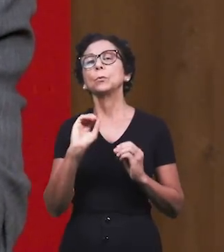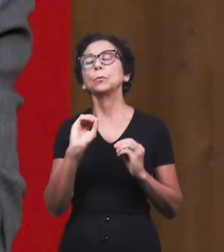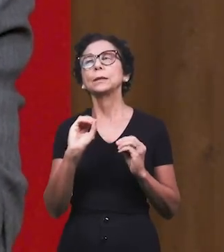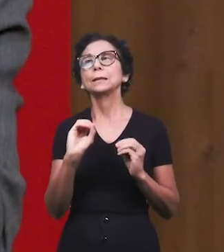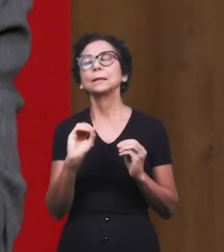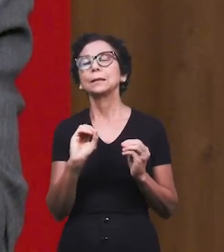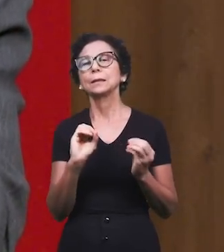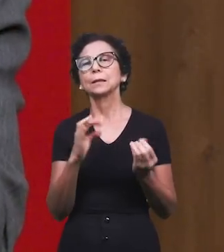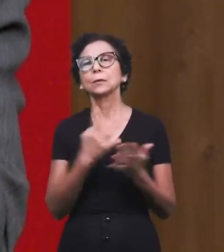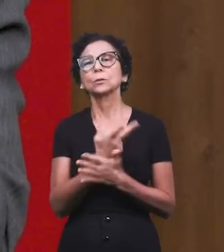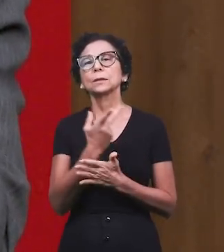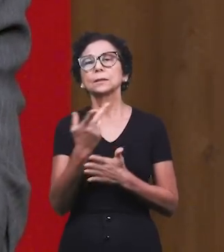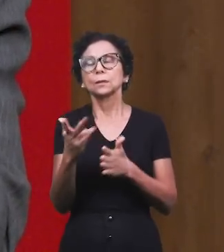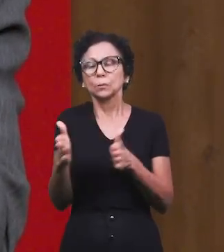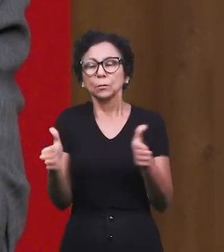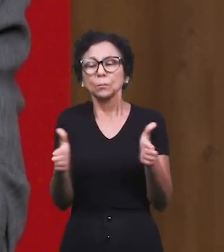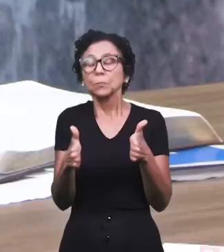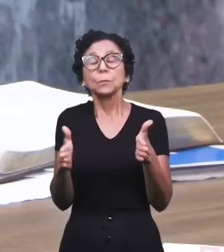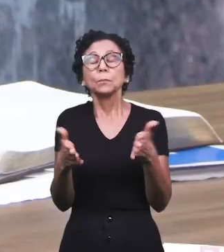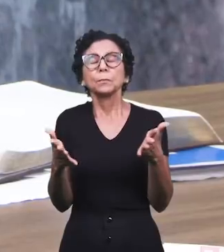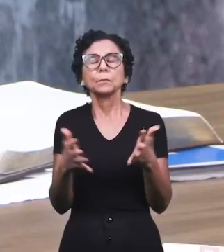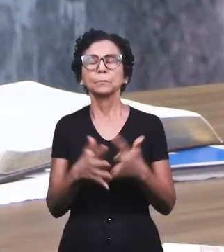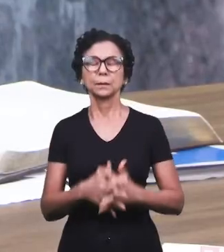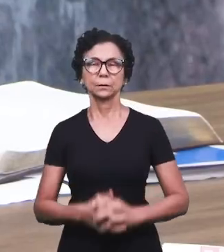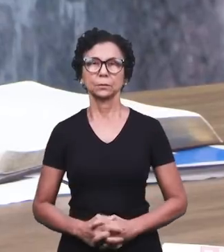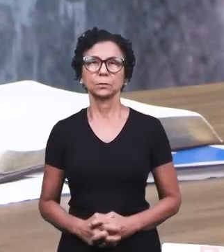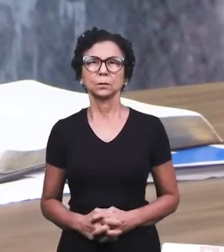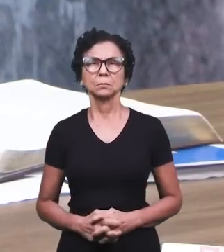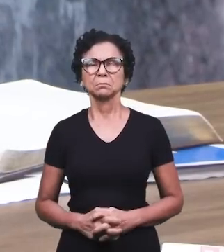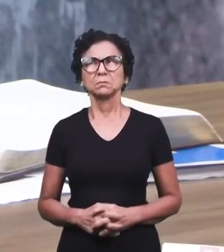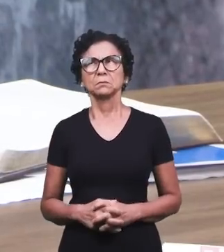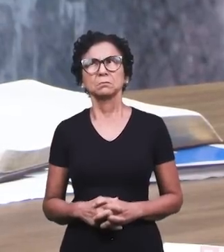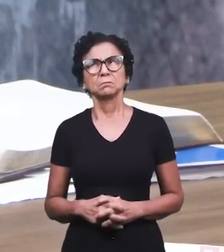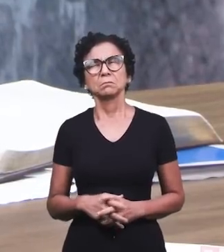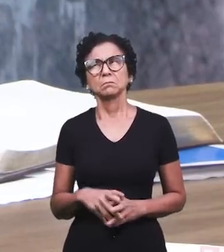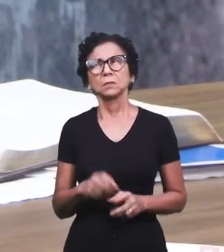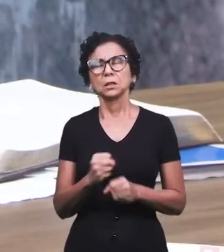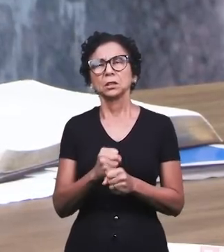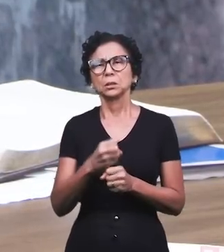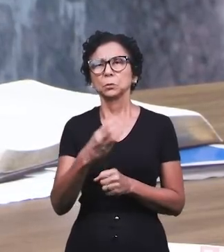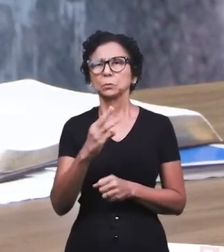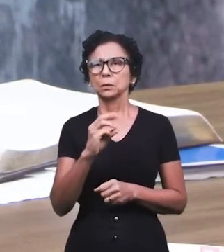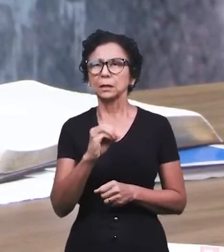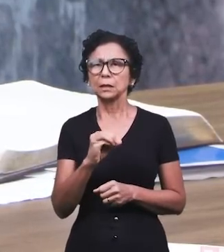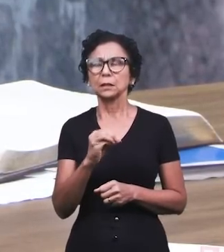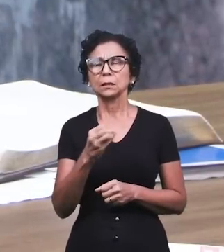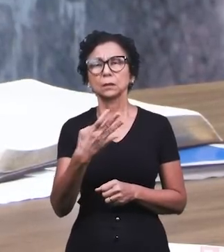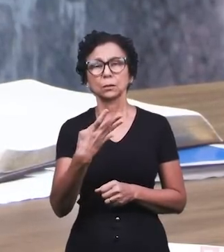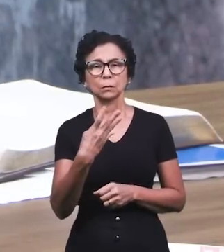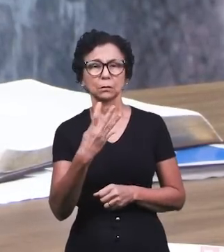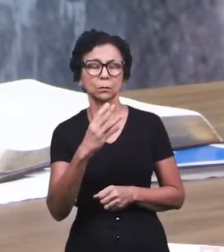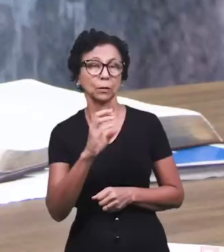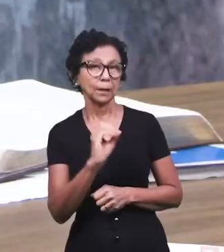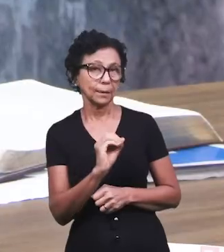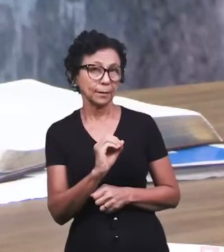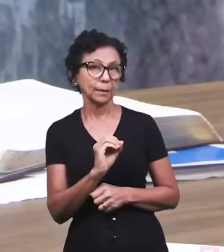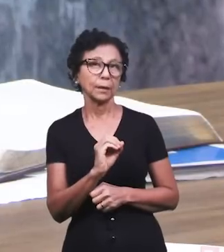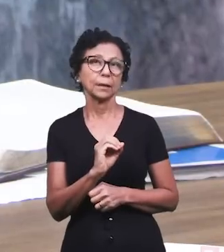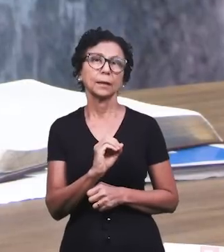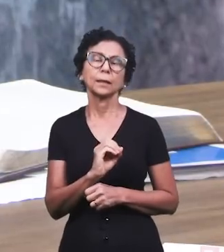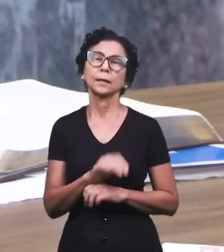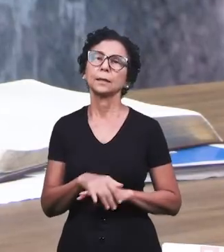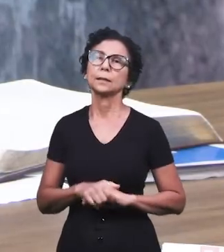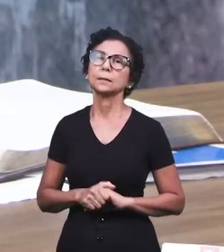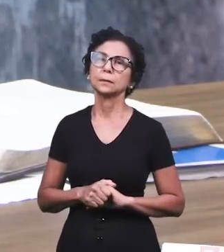Em que tempo se... Tibério está ali por volta do ano 30, 40, né? Corresponderia a isso